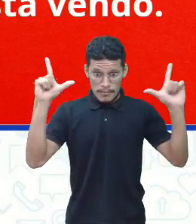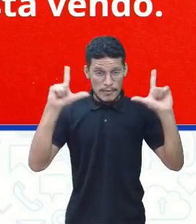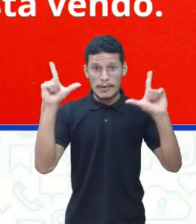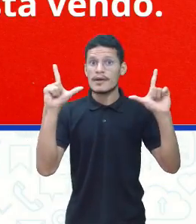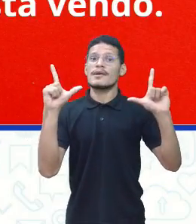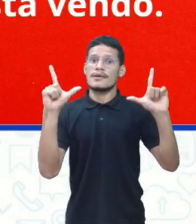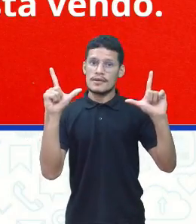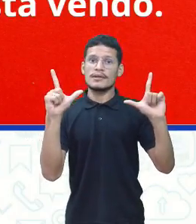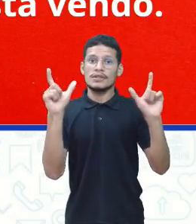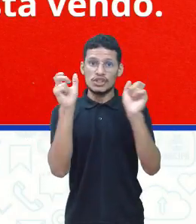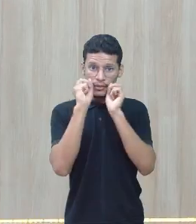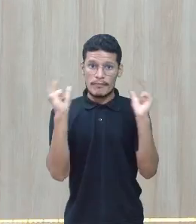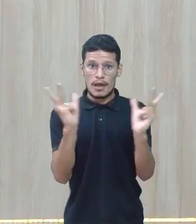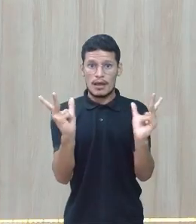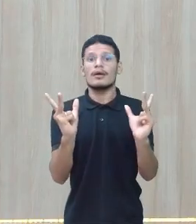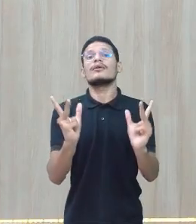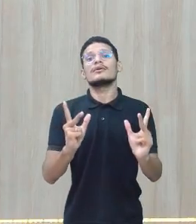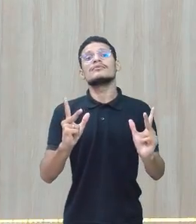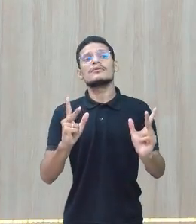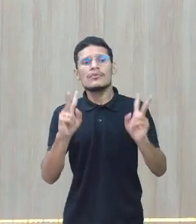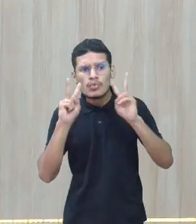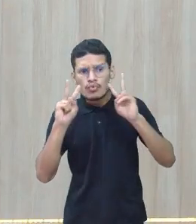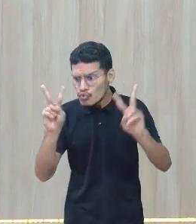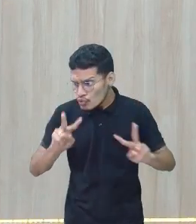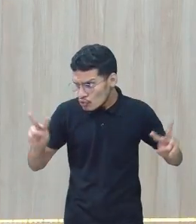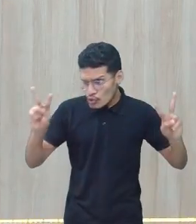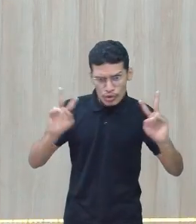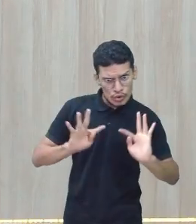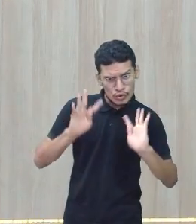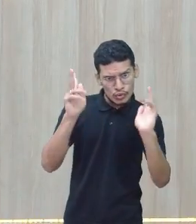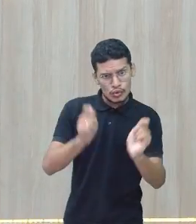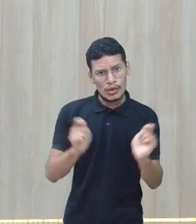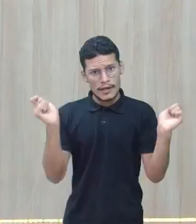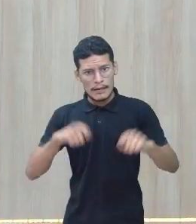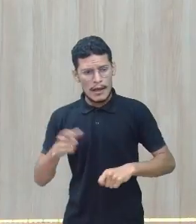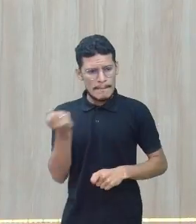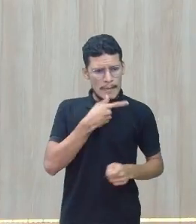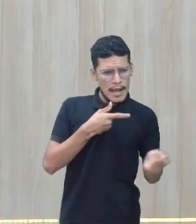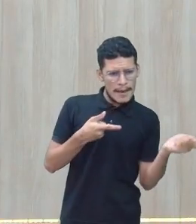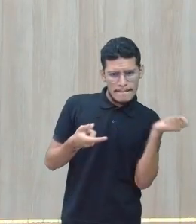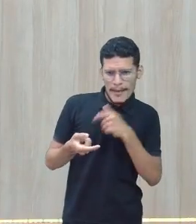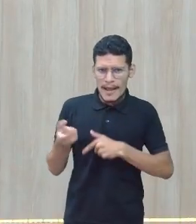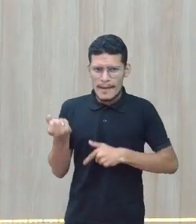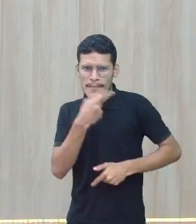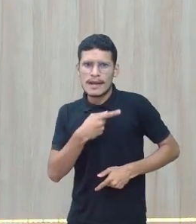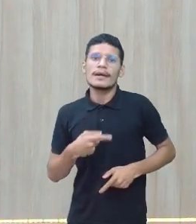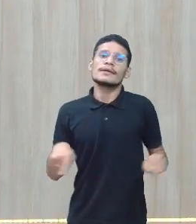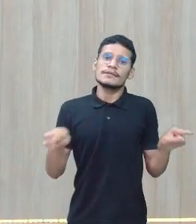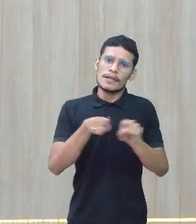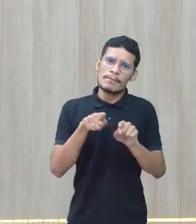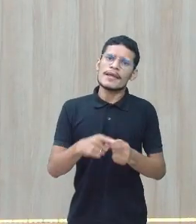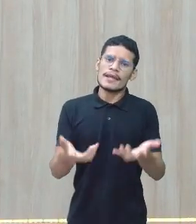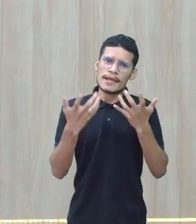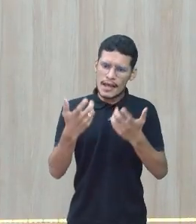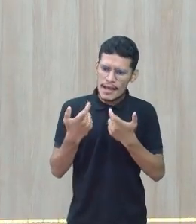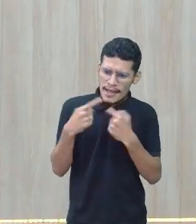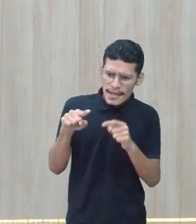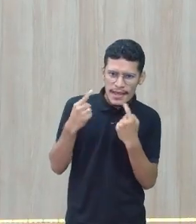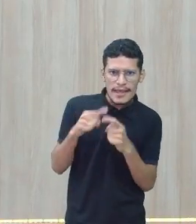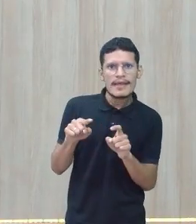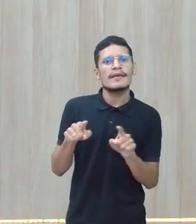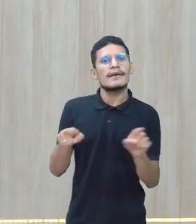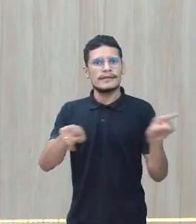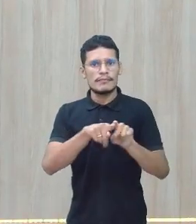de que tudo que está acontecendo ao meu redor pode ser satirizado, pode ser comentado de forma crítica. Eu só preciso